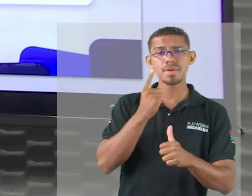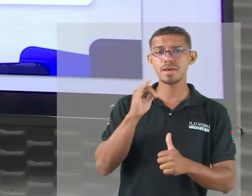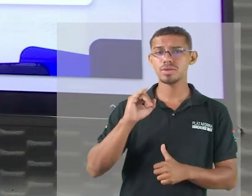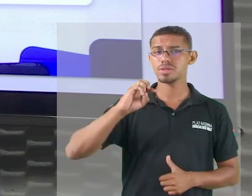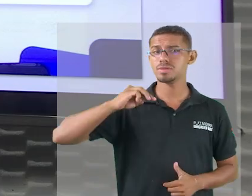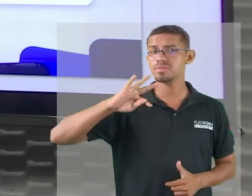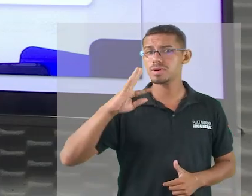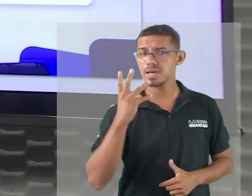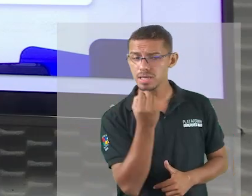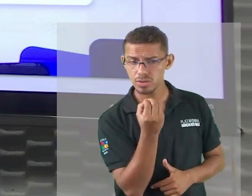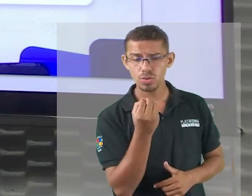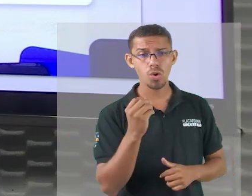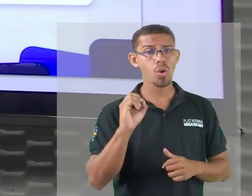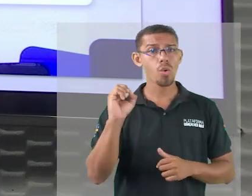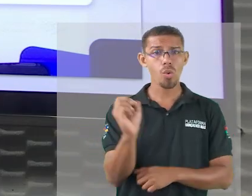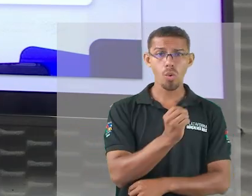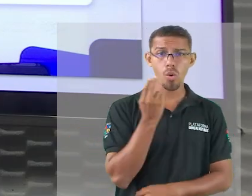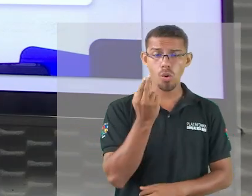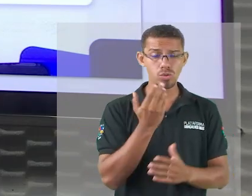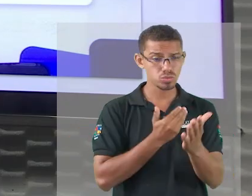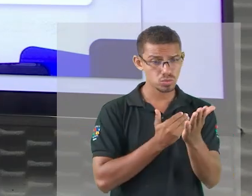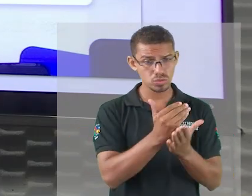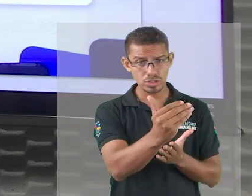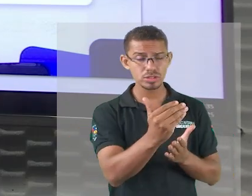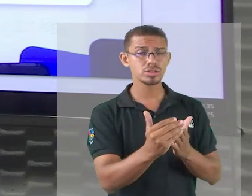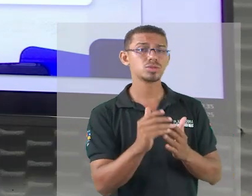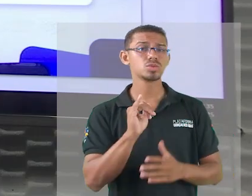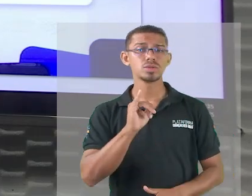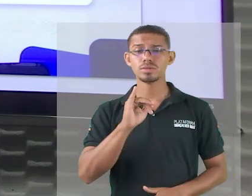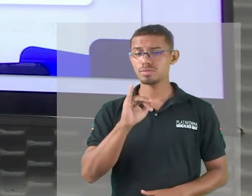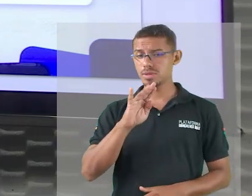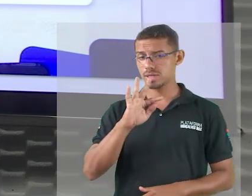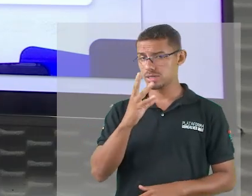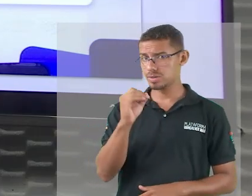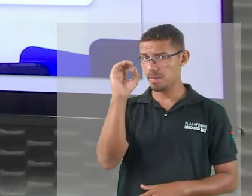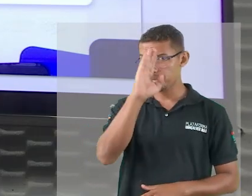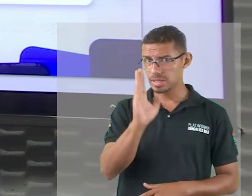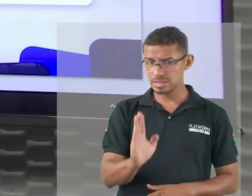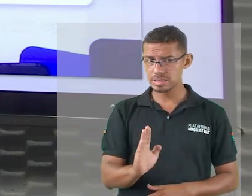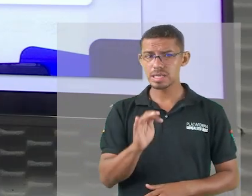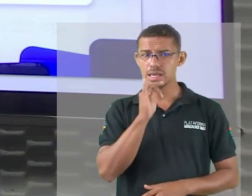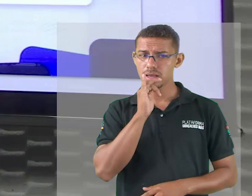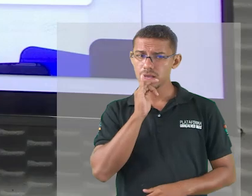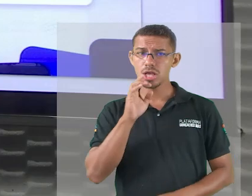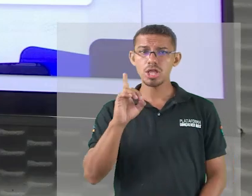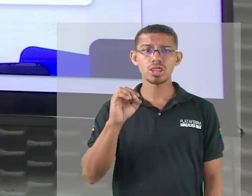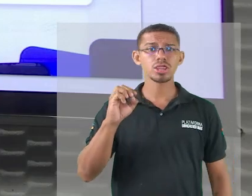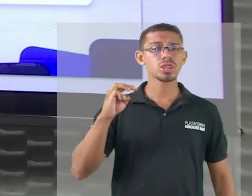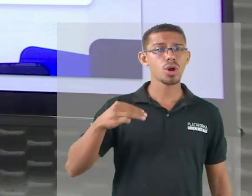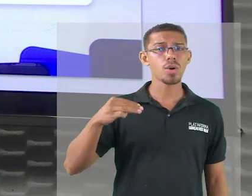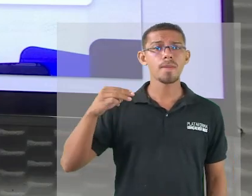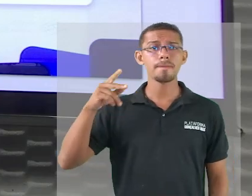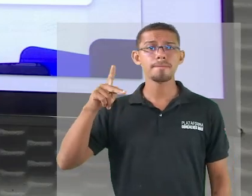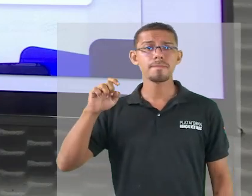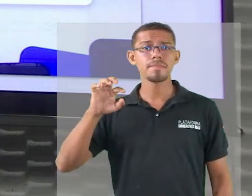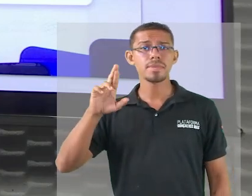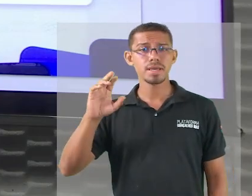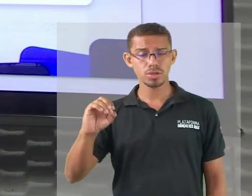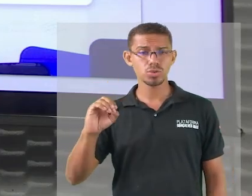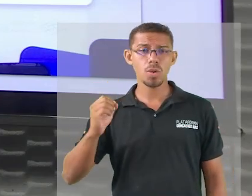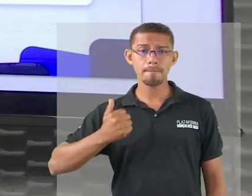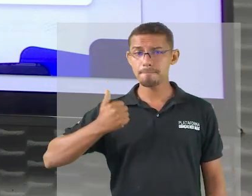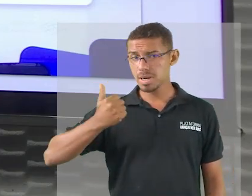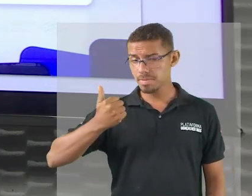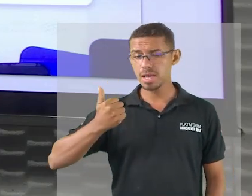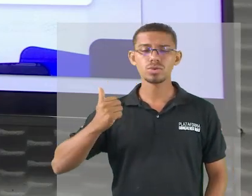império ou no início do Império Brasileiro, que se dá ainda com Dom Pedro I, e que